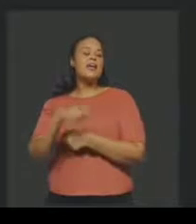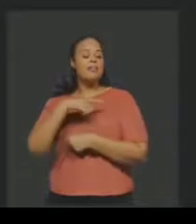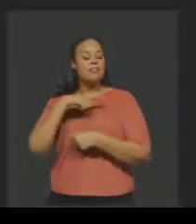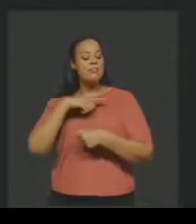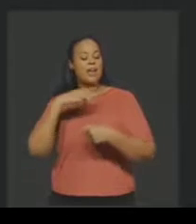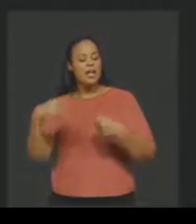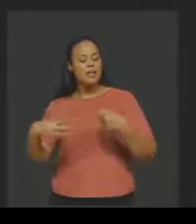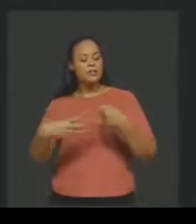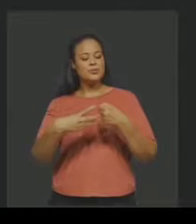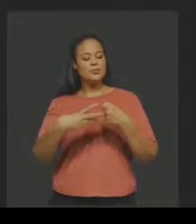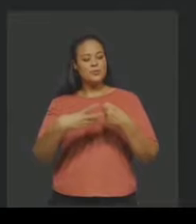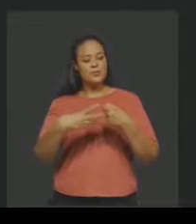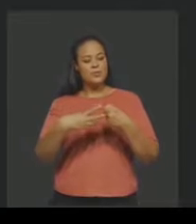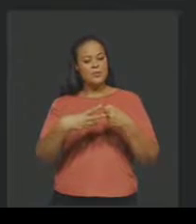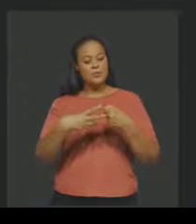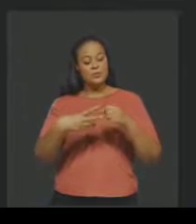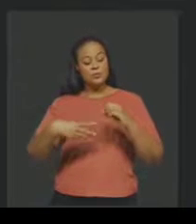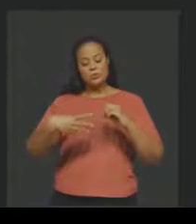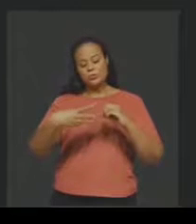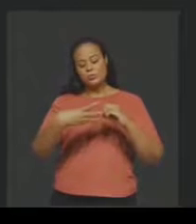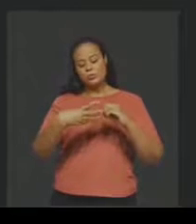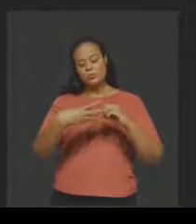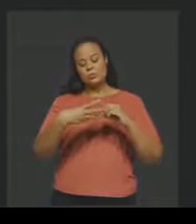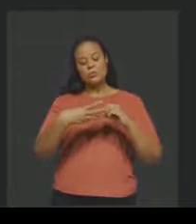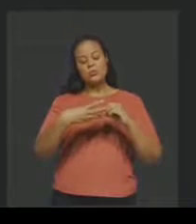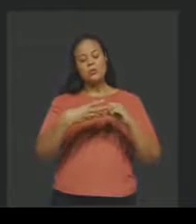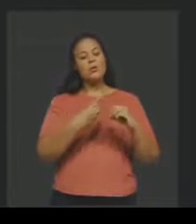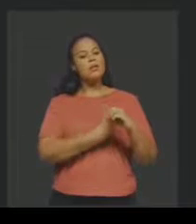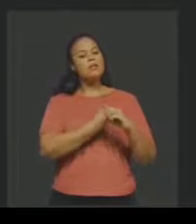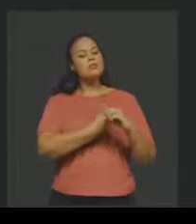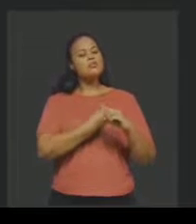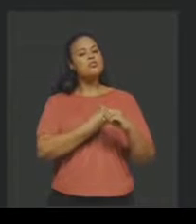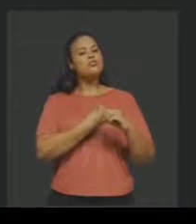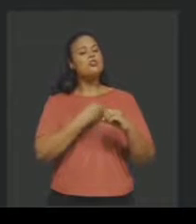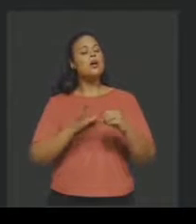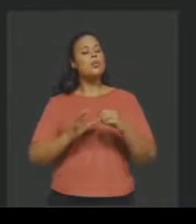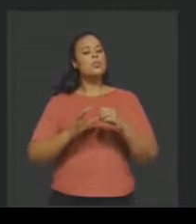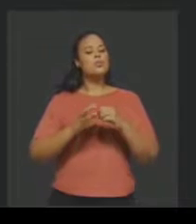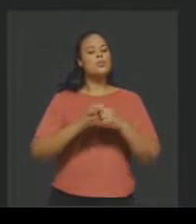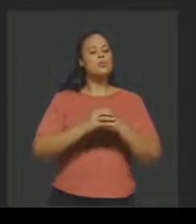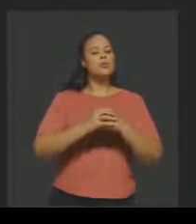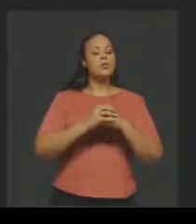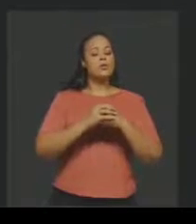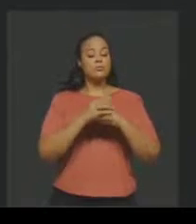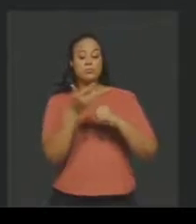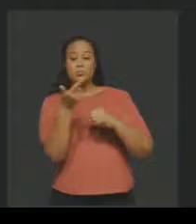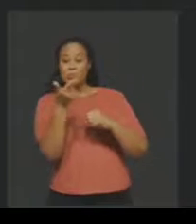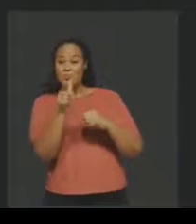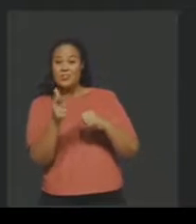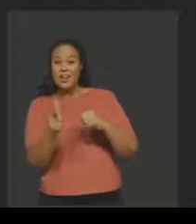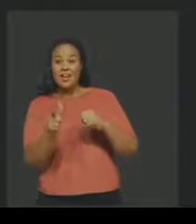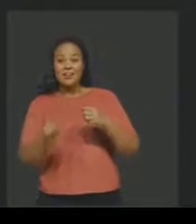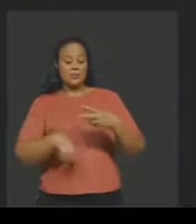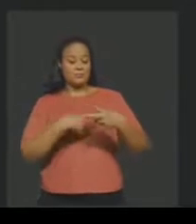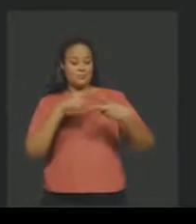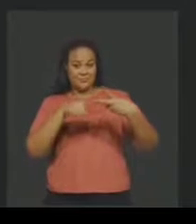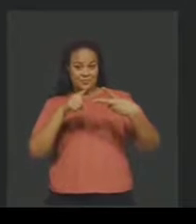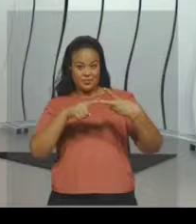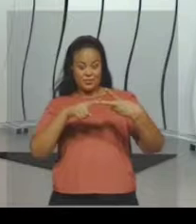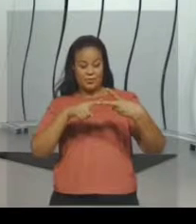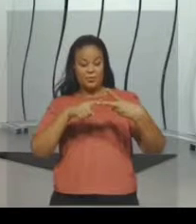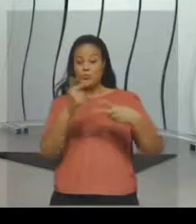Então, são organismos que surgiram antes de existir núcleo. Então, são organismos sem núcleo, sem membrana